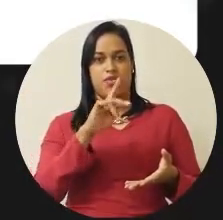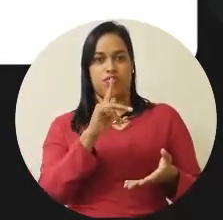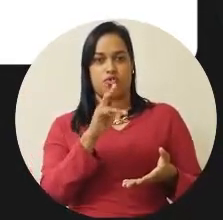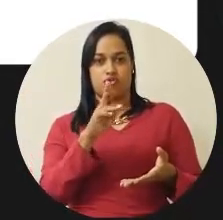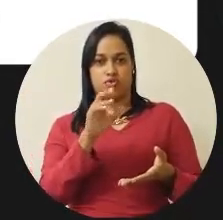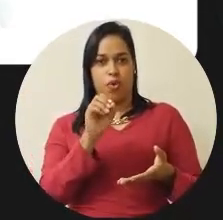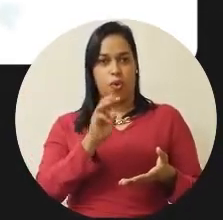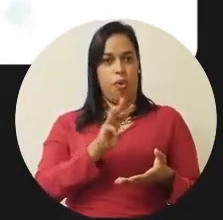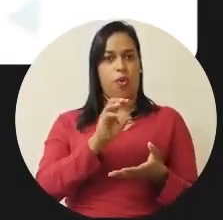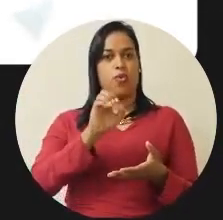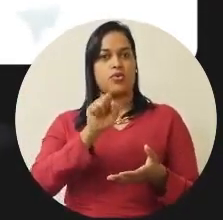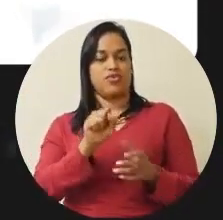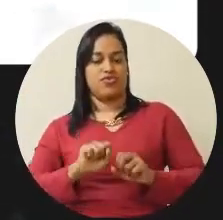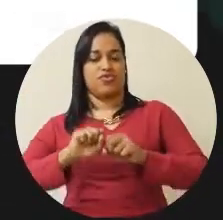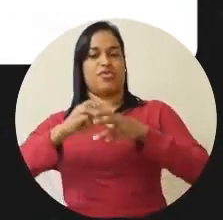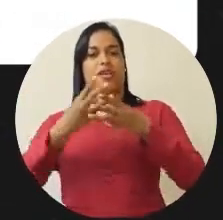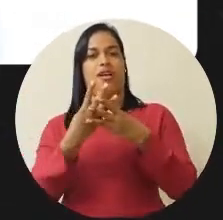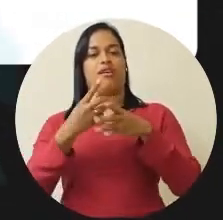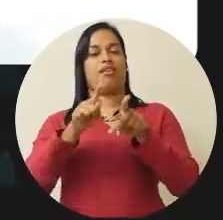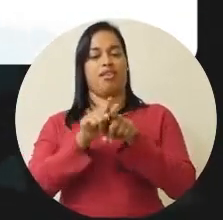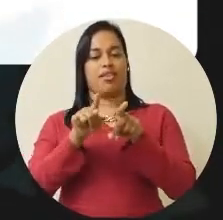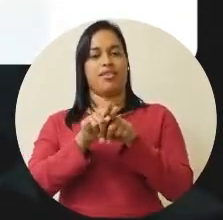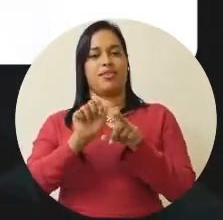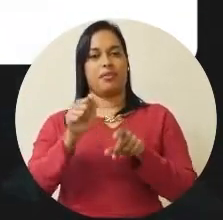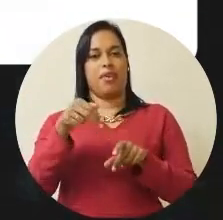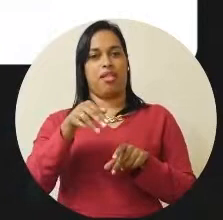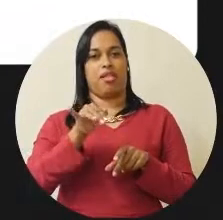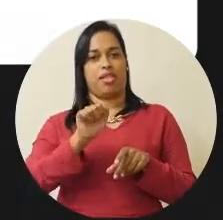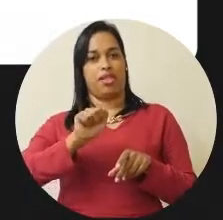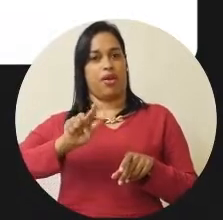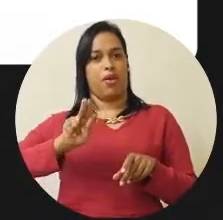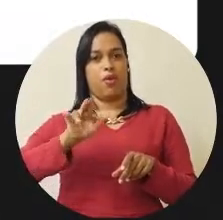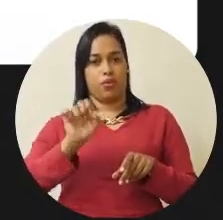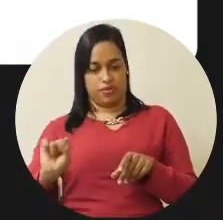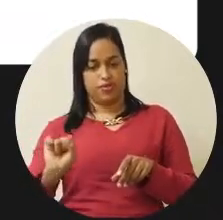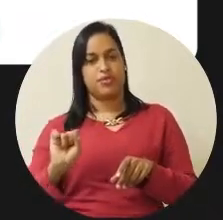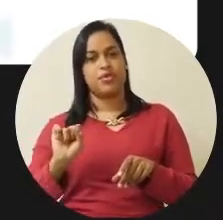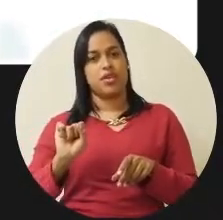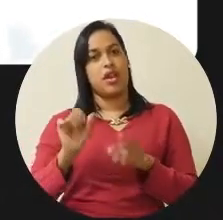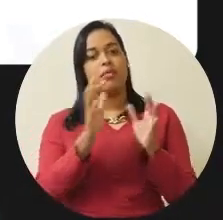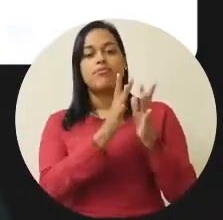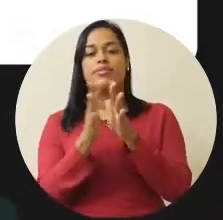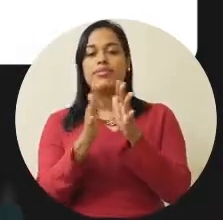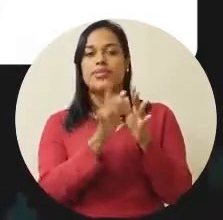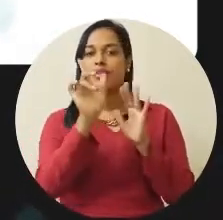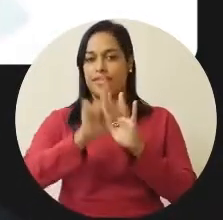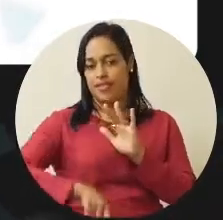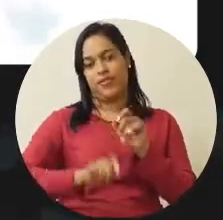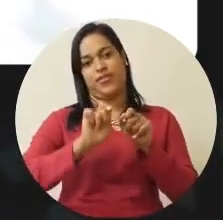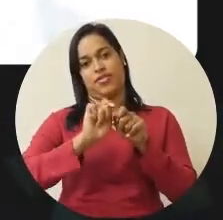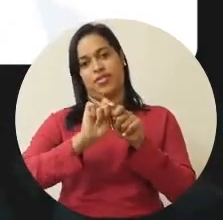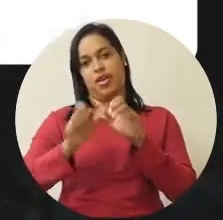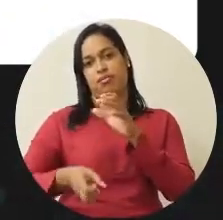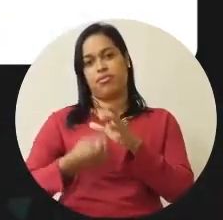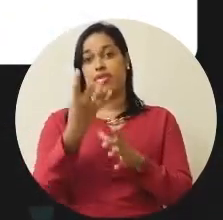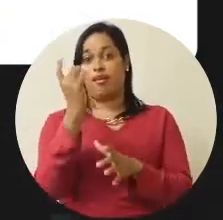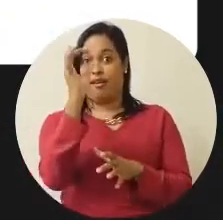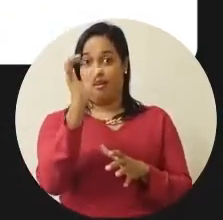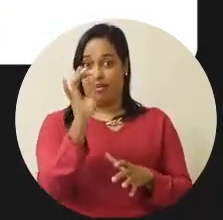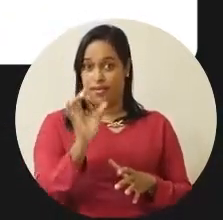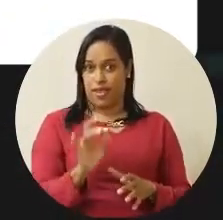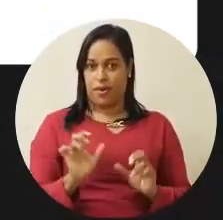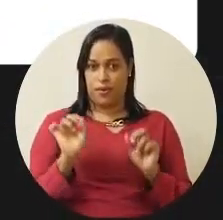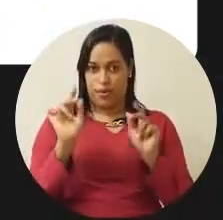Show, Fade, Slide e o Anime, que é para fazer as animações. Mas a gente vai ver cada um deles,